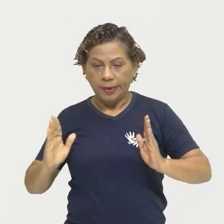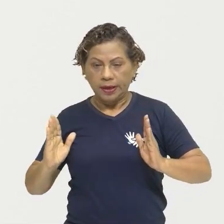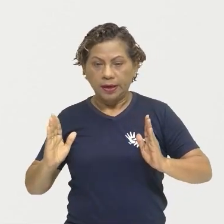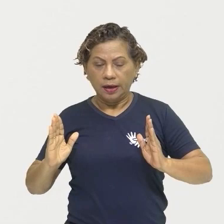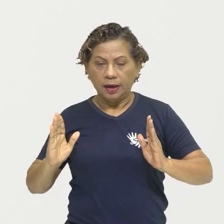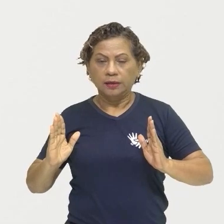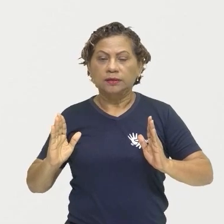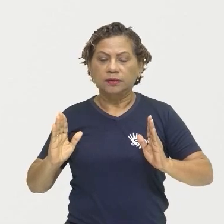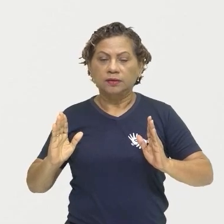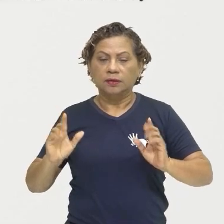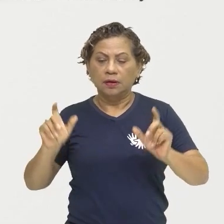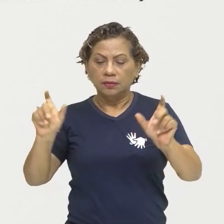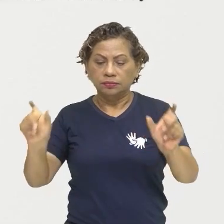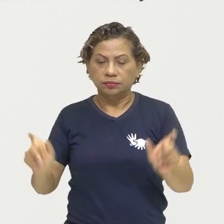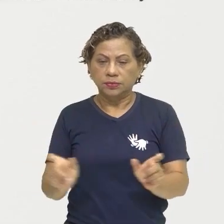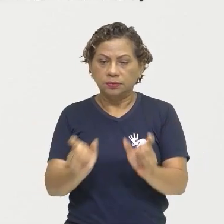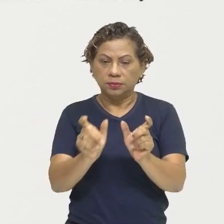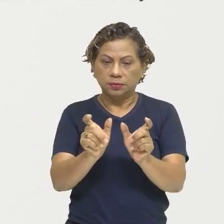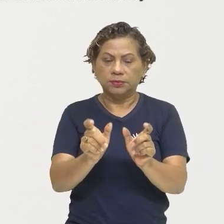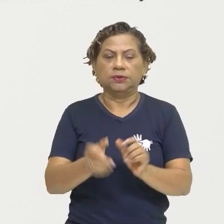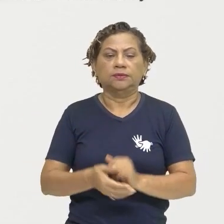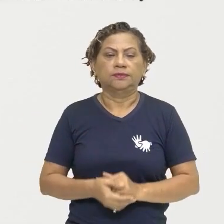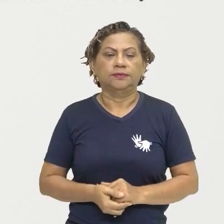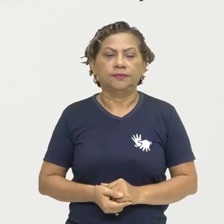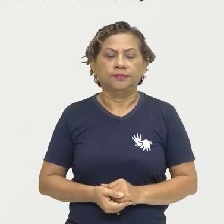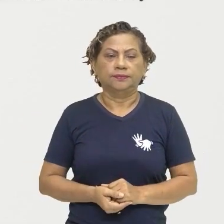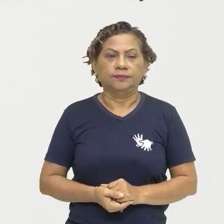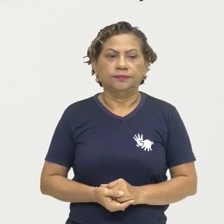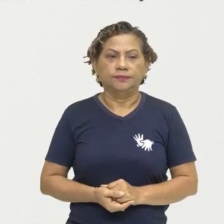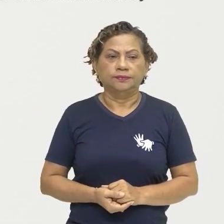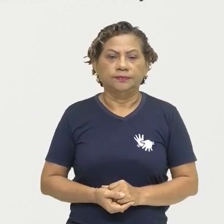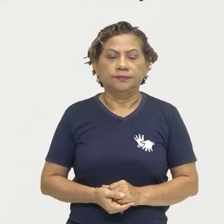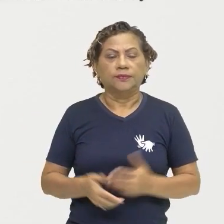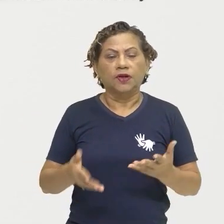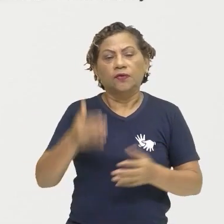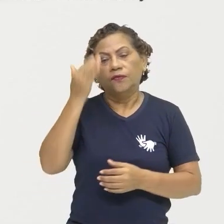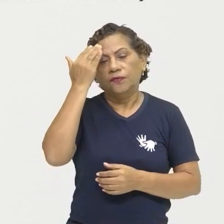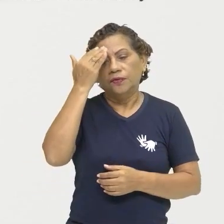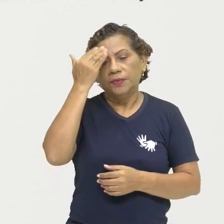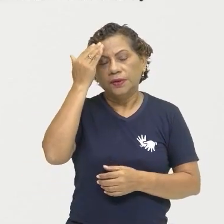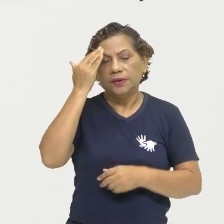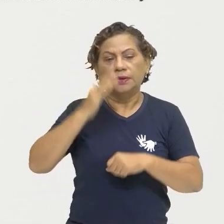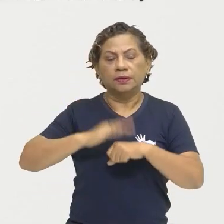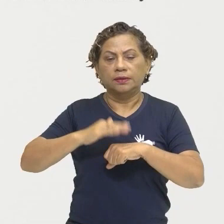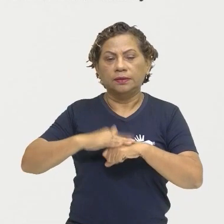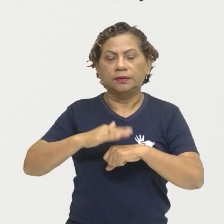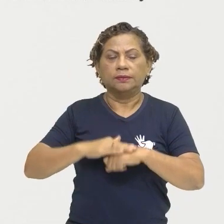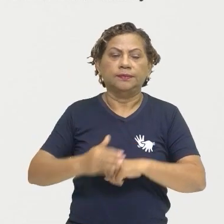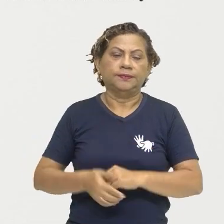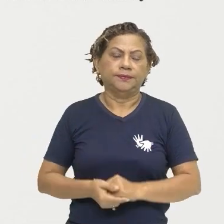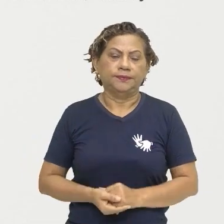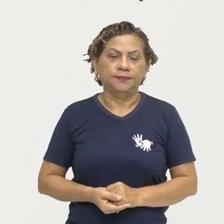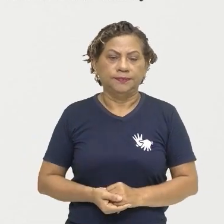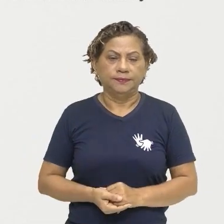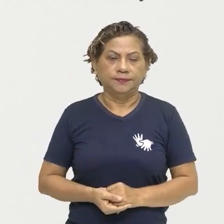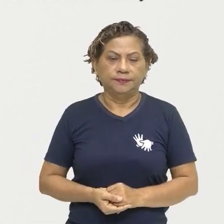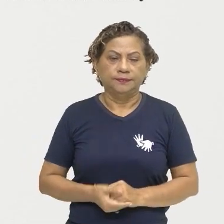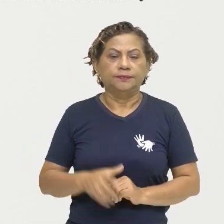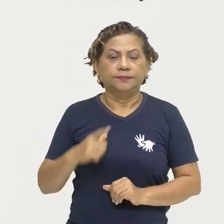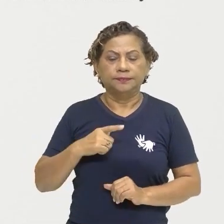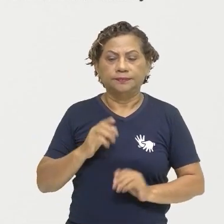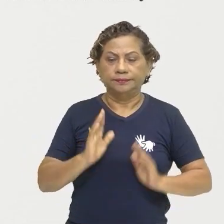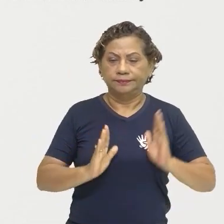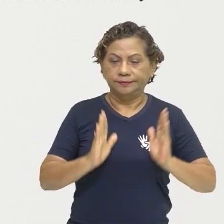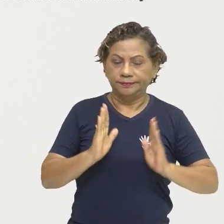o período composto... Vamos lá, vamos entender mais o período composto. Existe o período composto